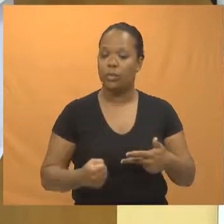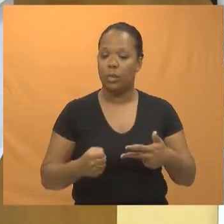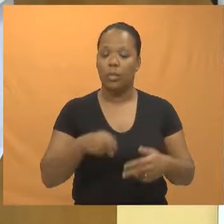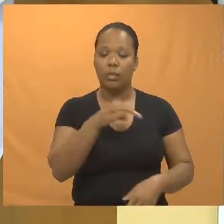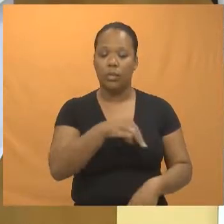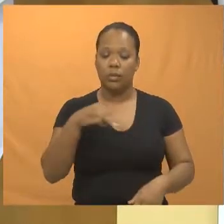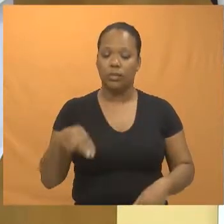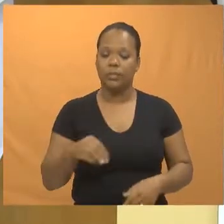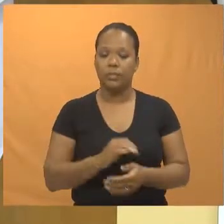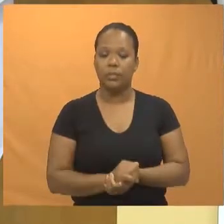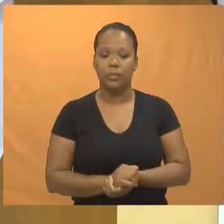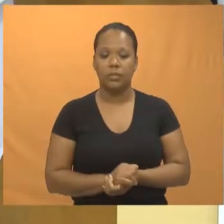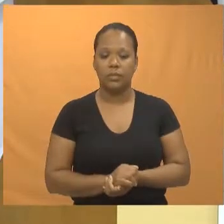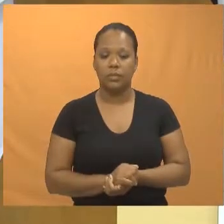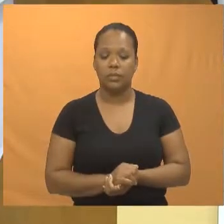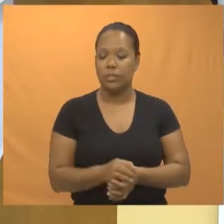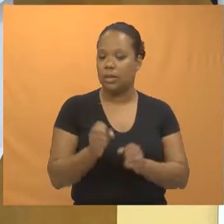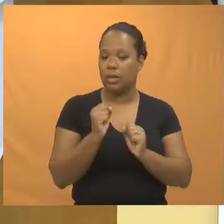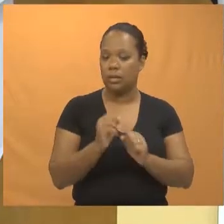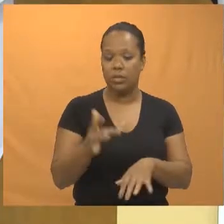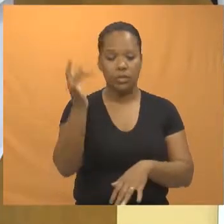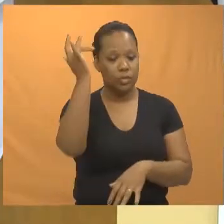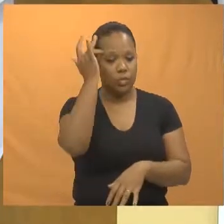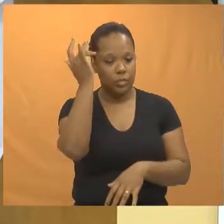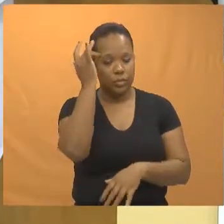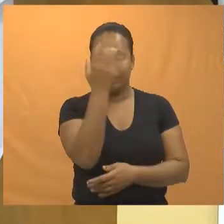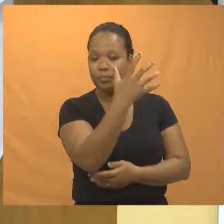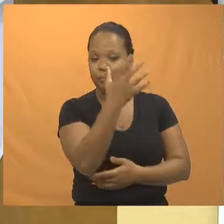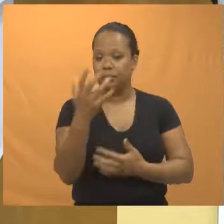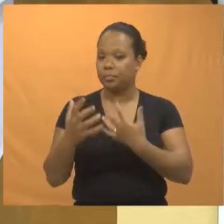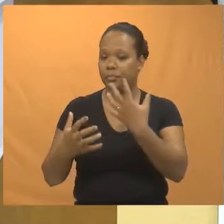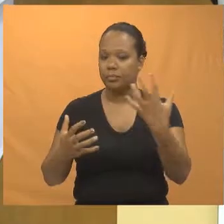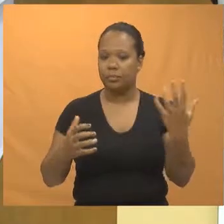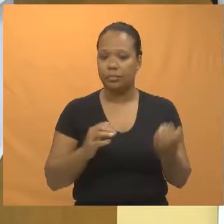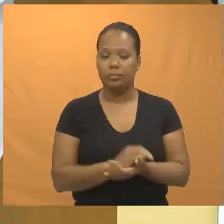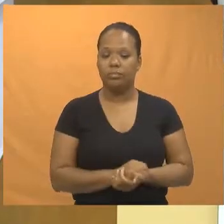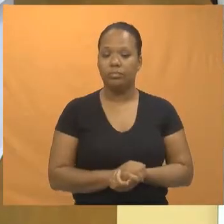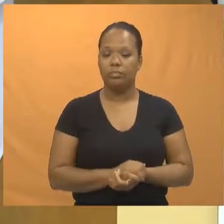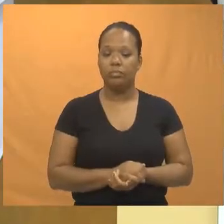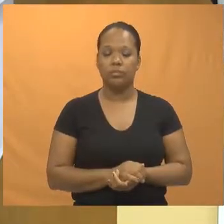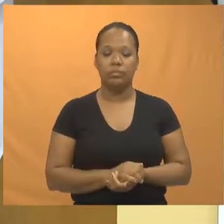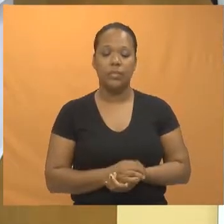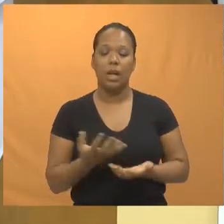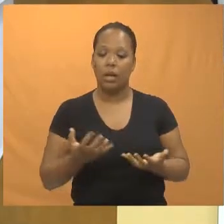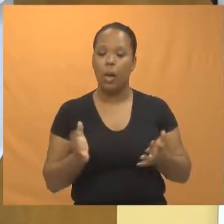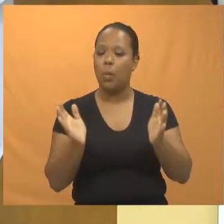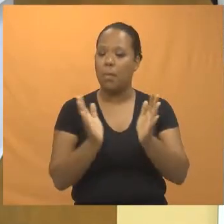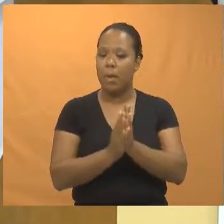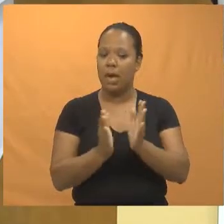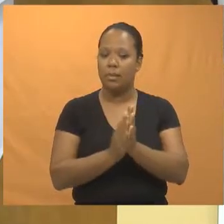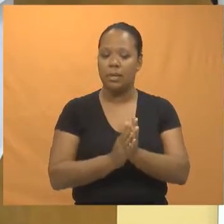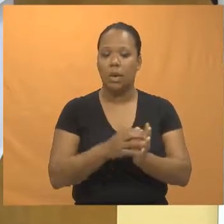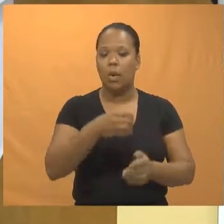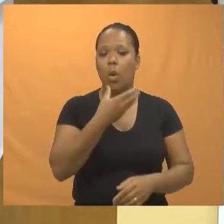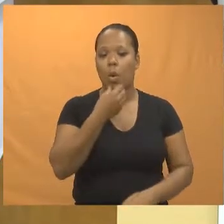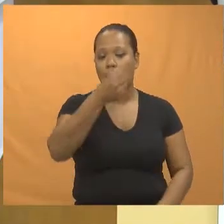de prevenção do meio ambiente. Então, para terminar aqui, quero parabenizar o prefeito para